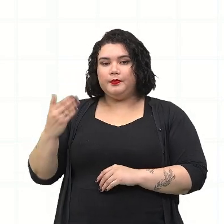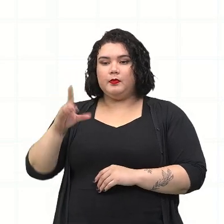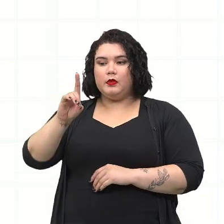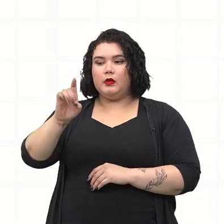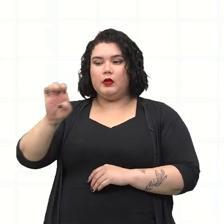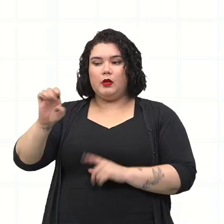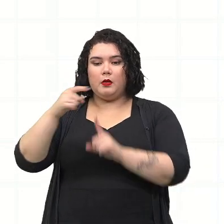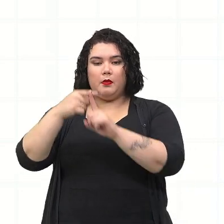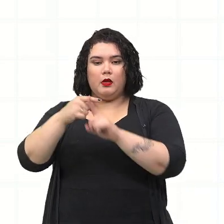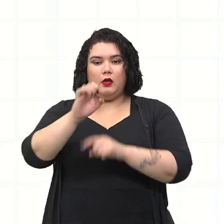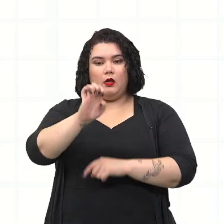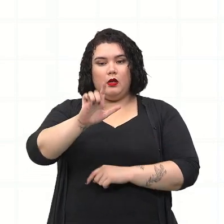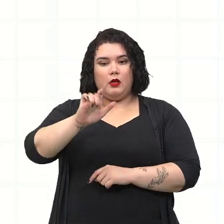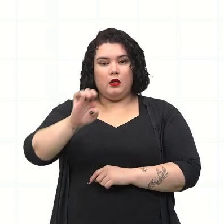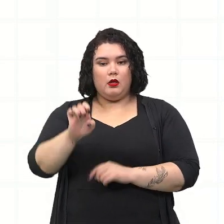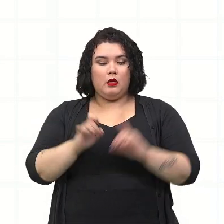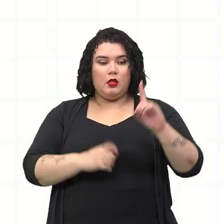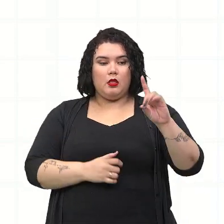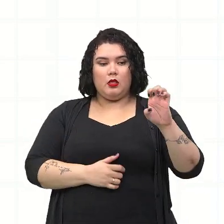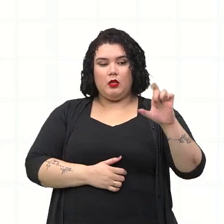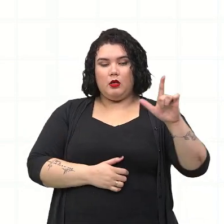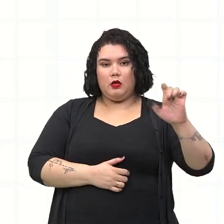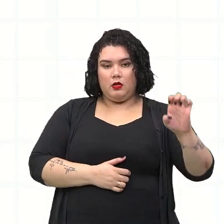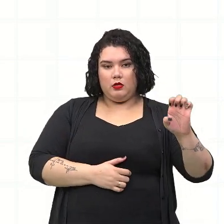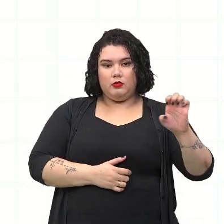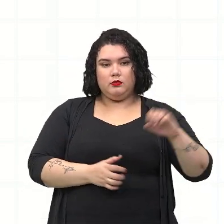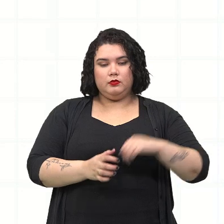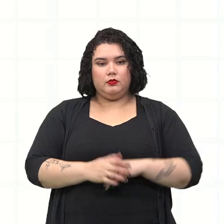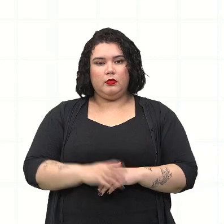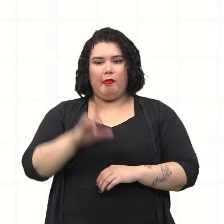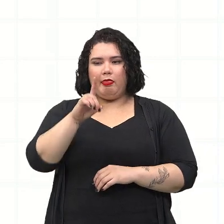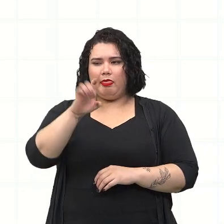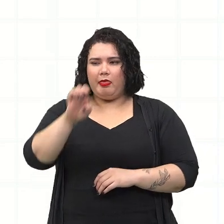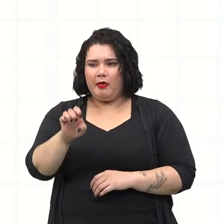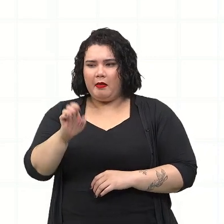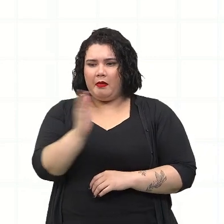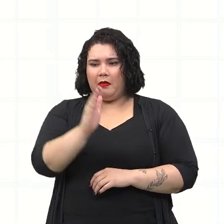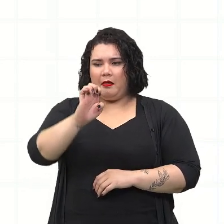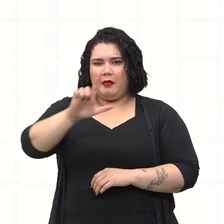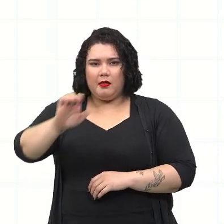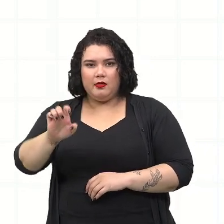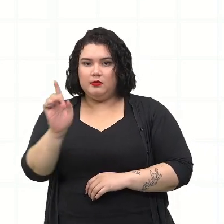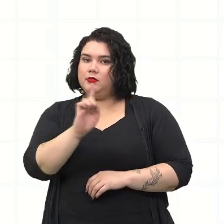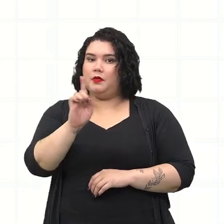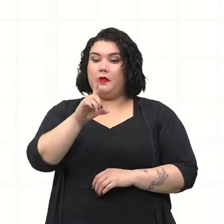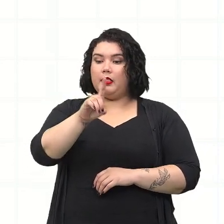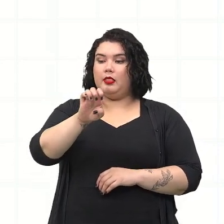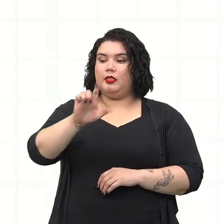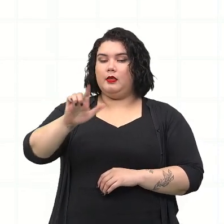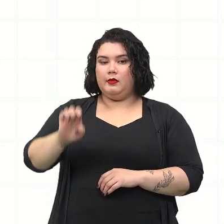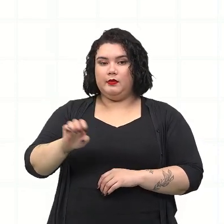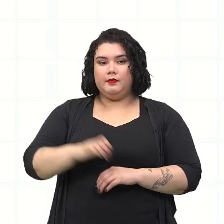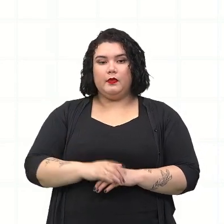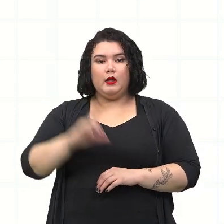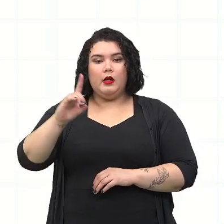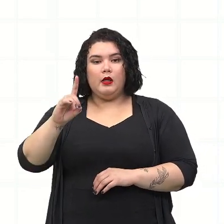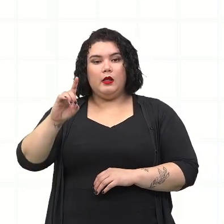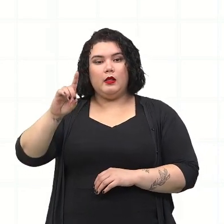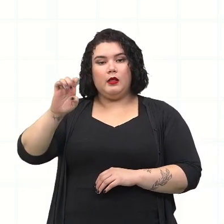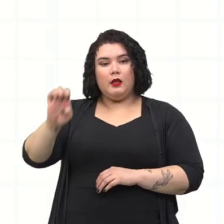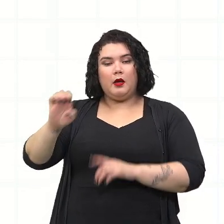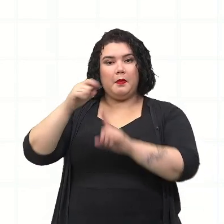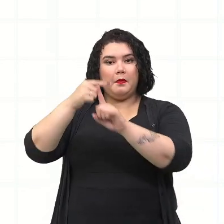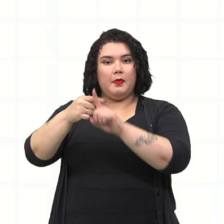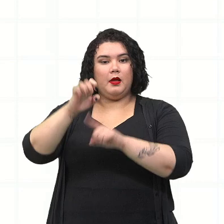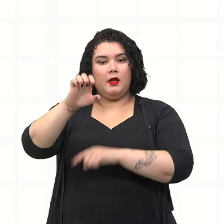de mais ele, dele, eu não digo de ele, eu digo dele. De mais este, deste,